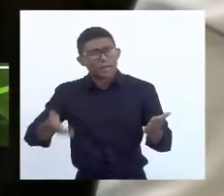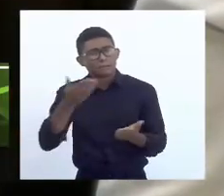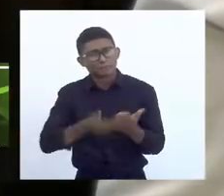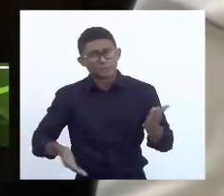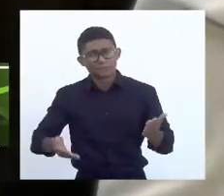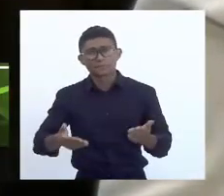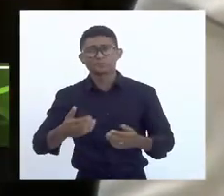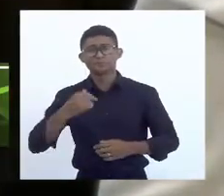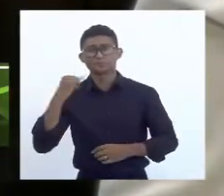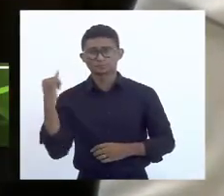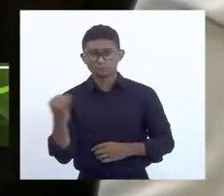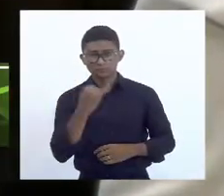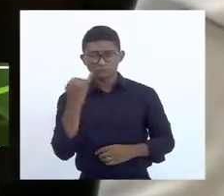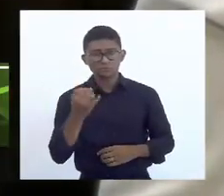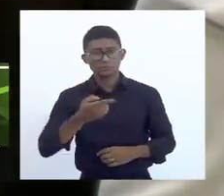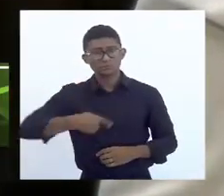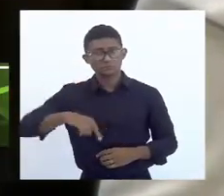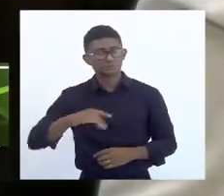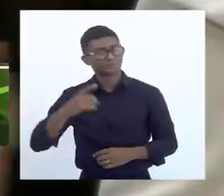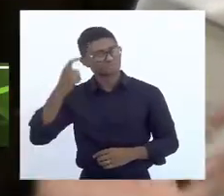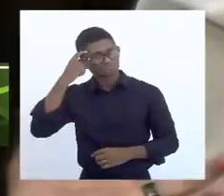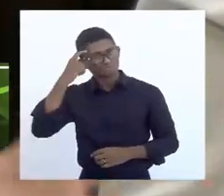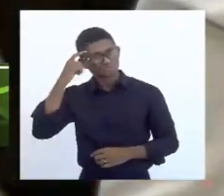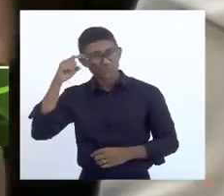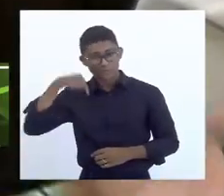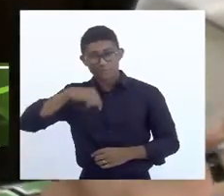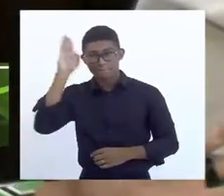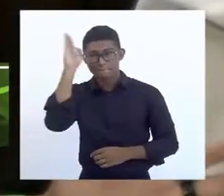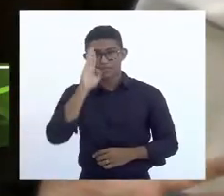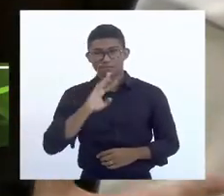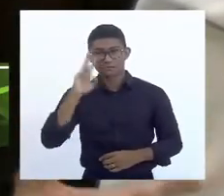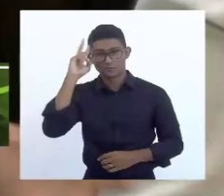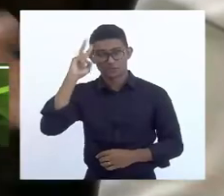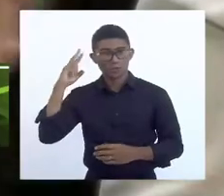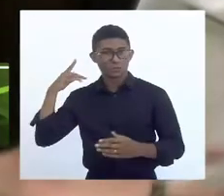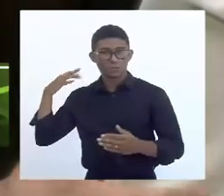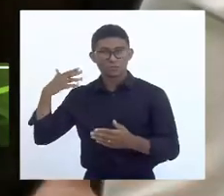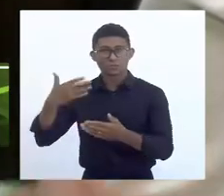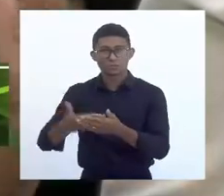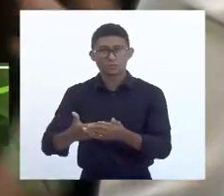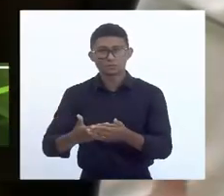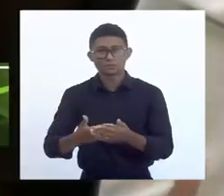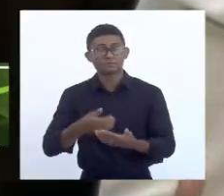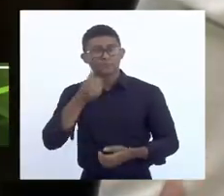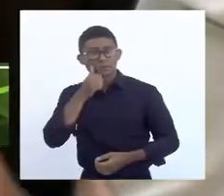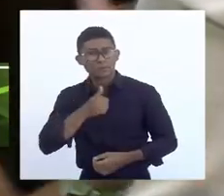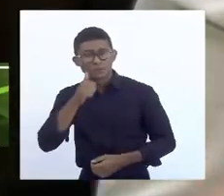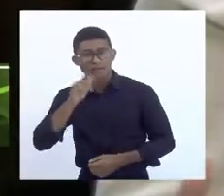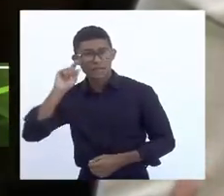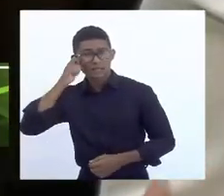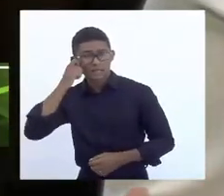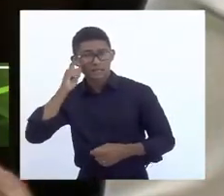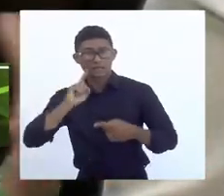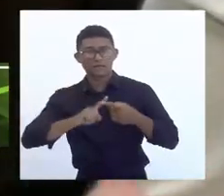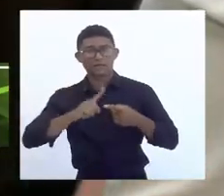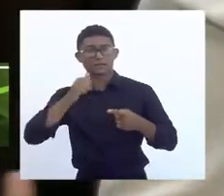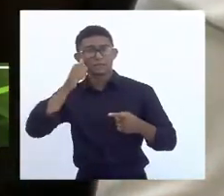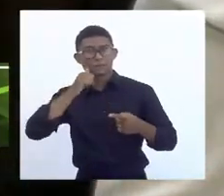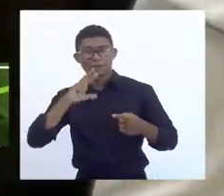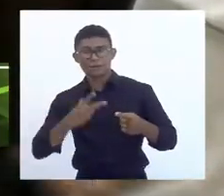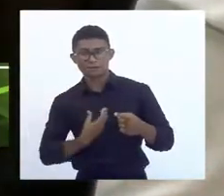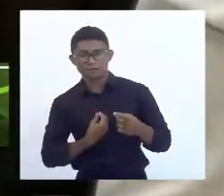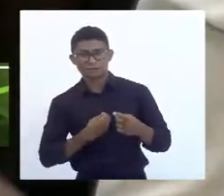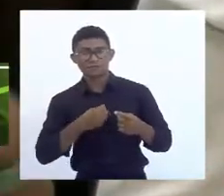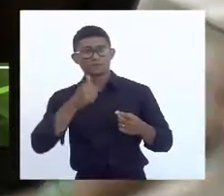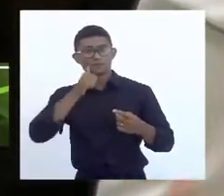história que forma o nosso país. Não dá para não ter mulher negra, mulher trans, mulher lésbica, mulher bi. Não dá para